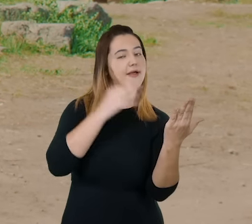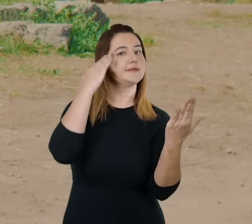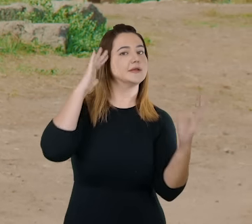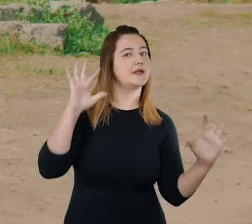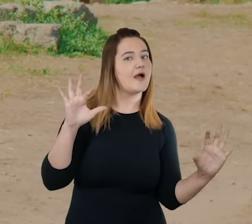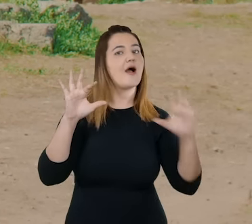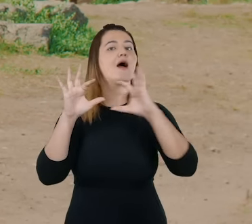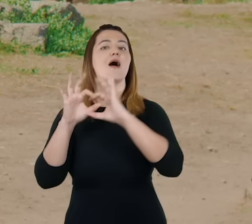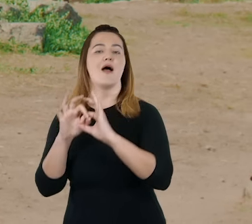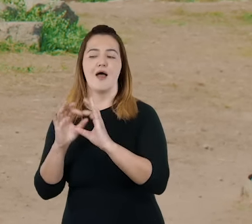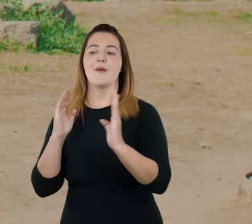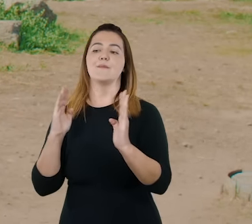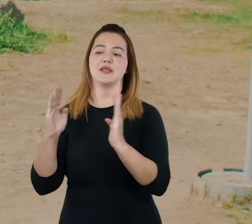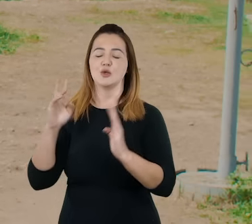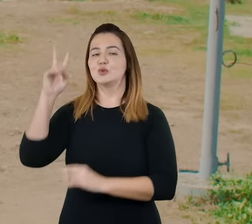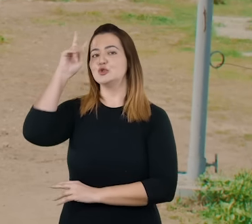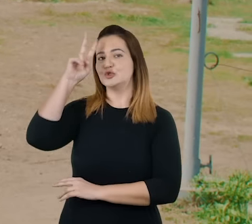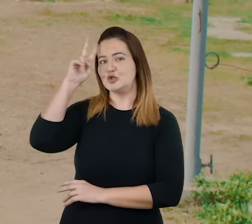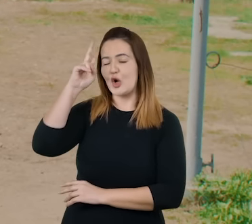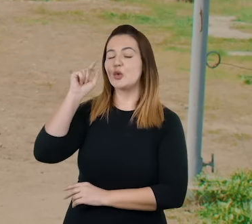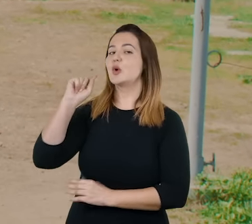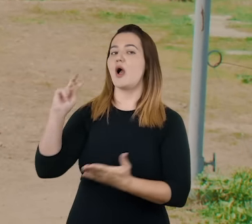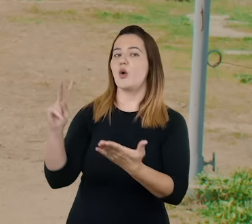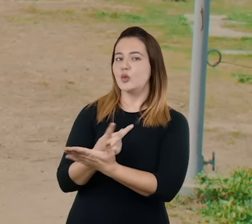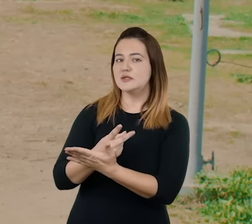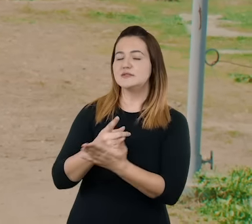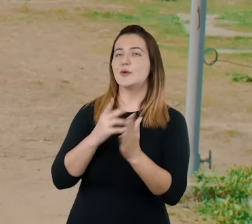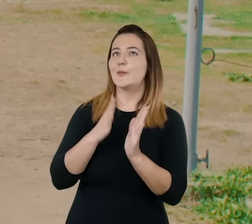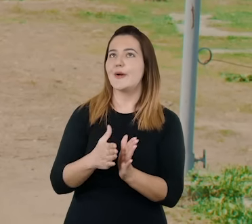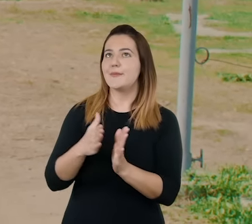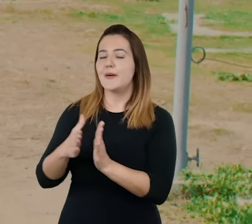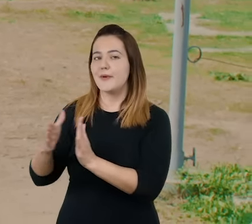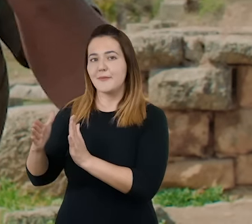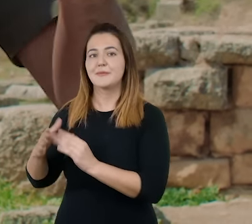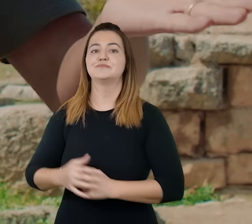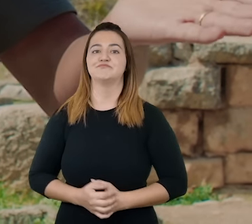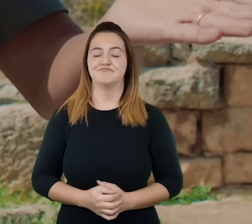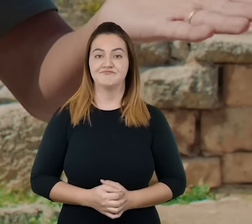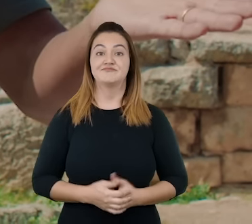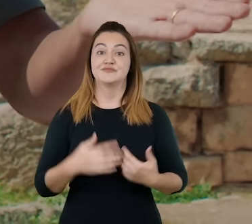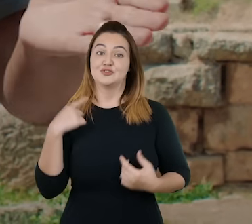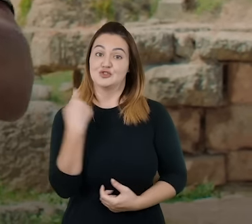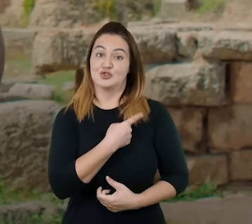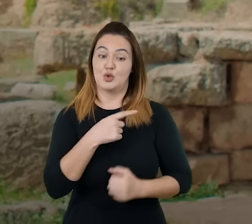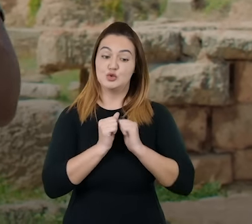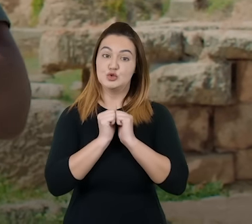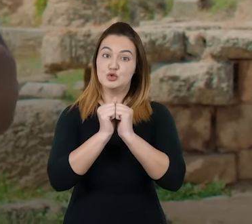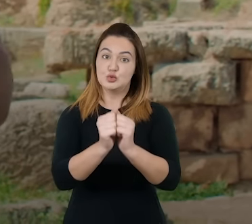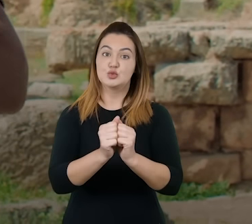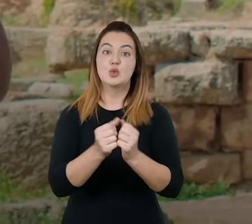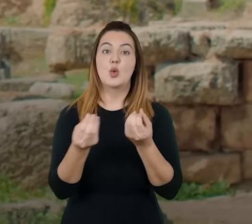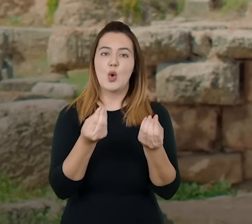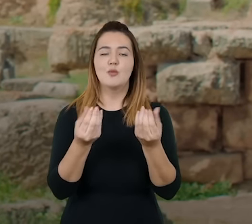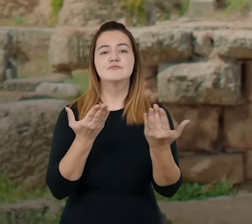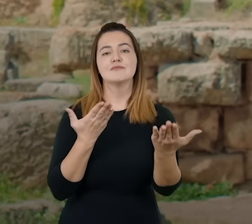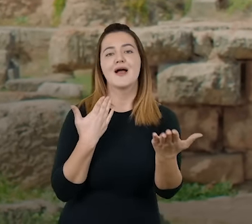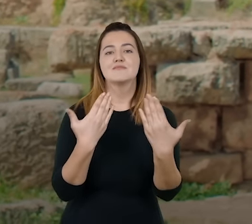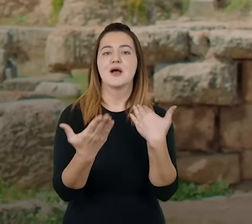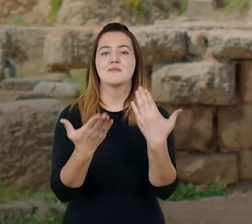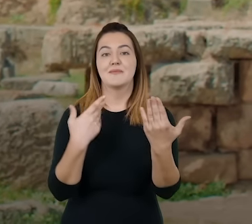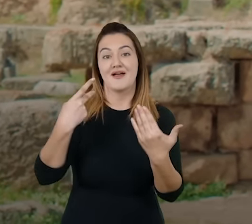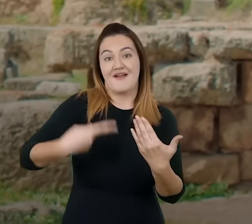detrás daquelas palavras inspiradas que você lê na sua Bíblia aí na sua casa. E nós estamos fazendo isso através desse bate-papo aqui